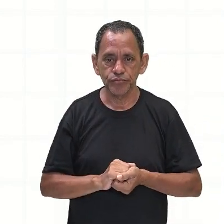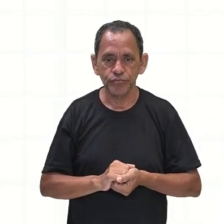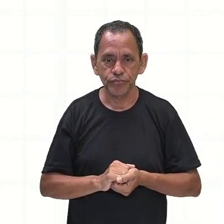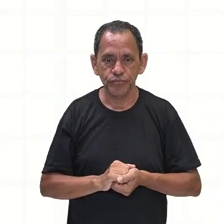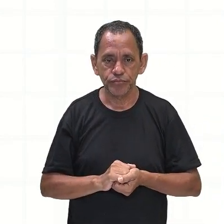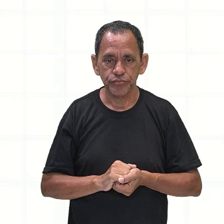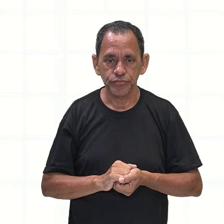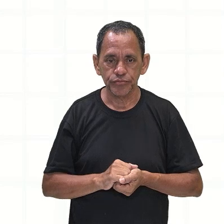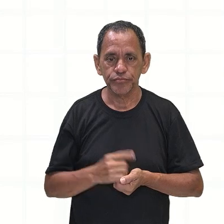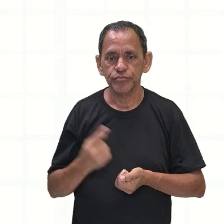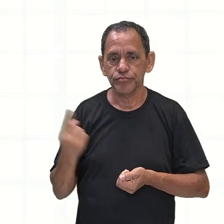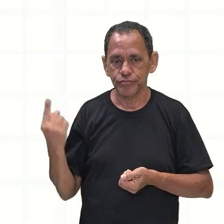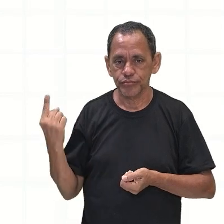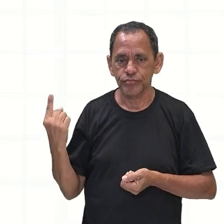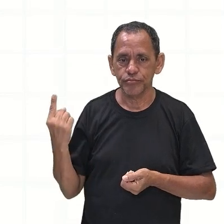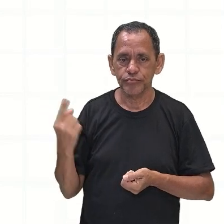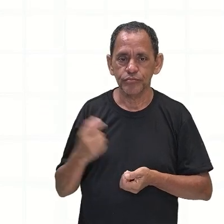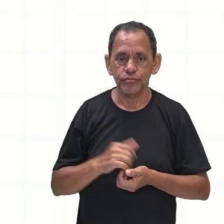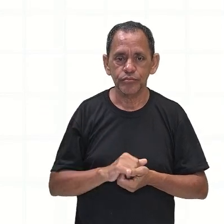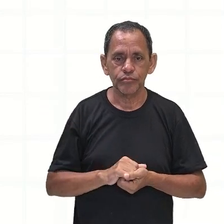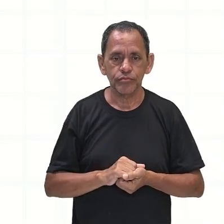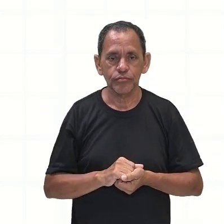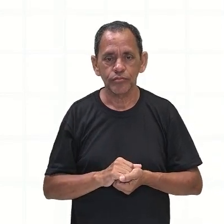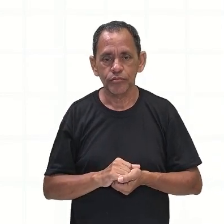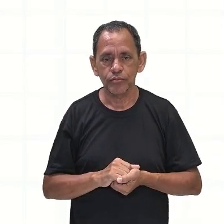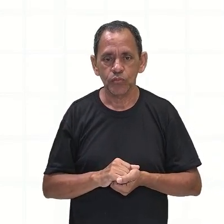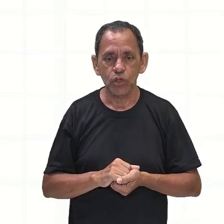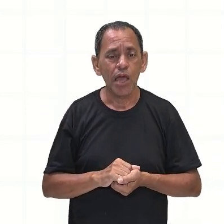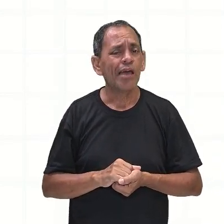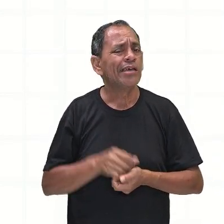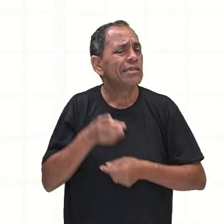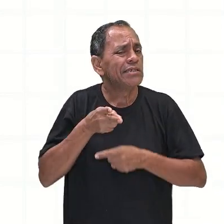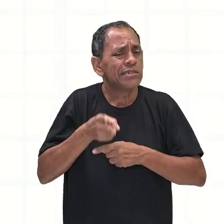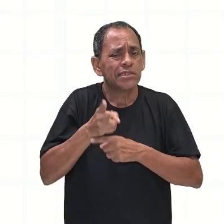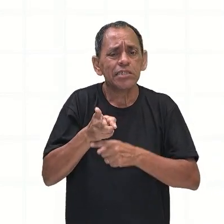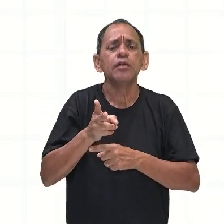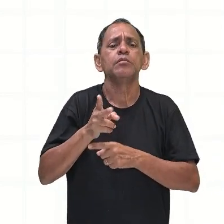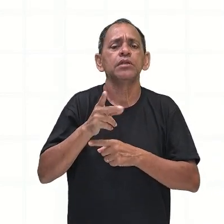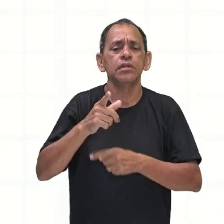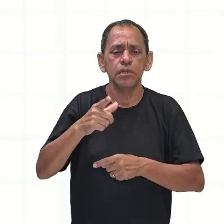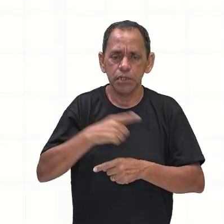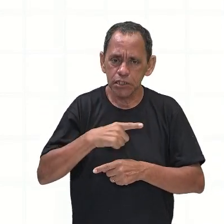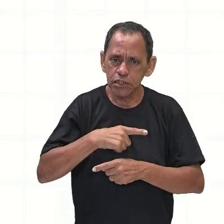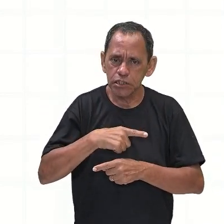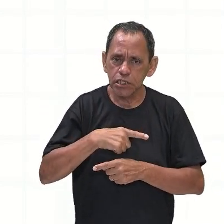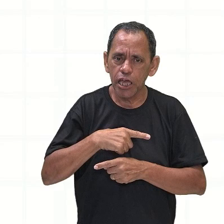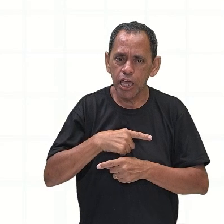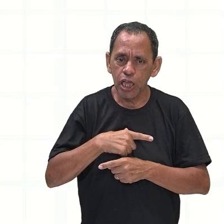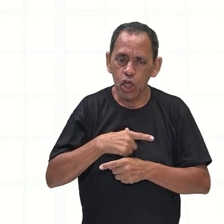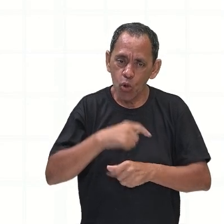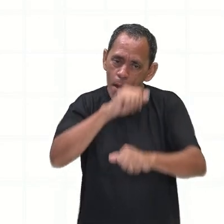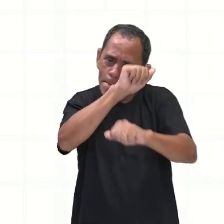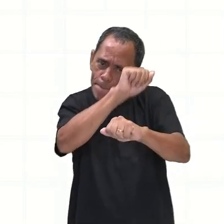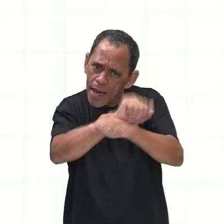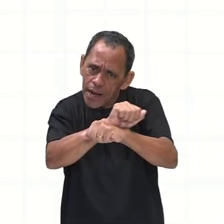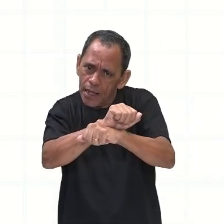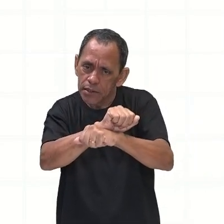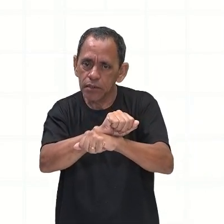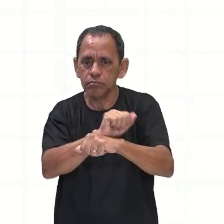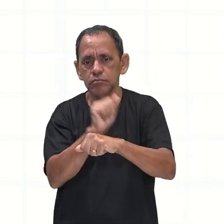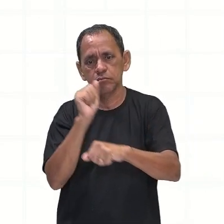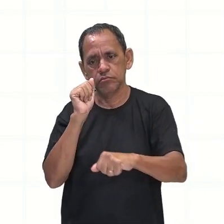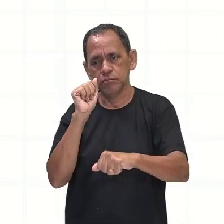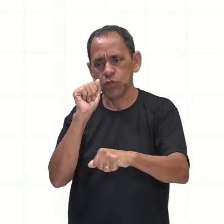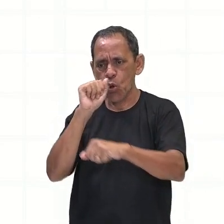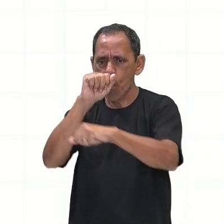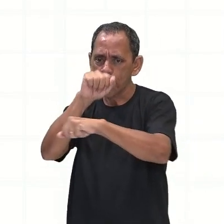a vírgula aqui. Então, observem que o aposto, ele sempre aí vem isolado por vírgulas. Ok, gente?